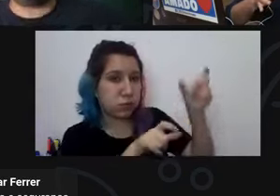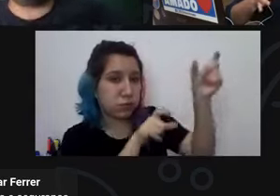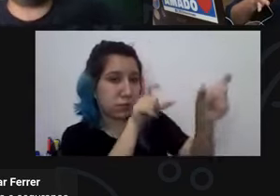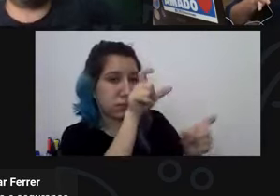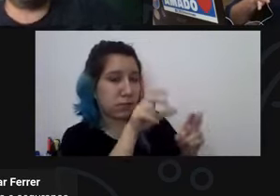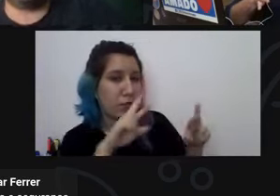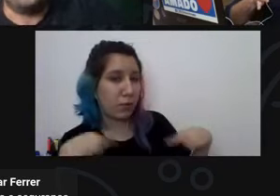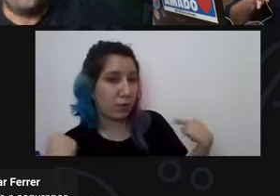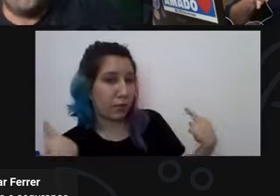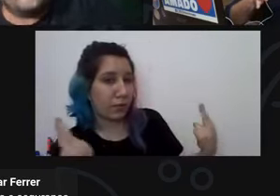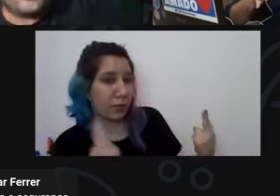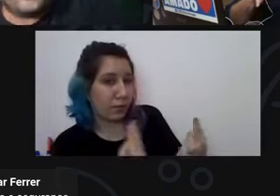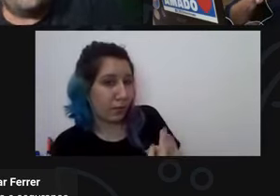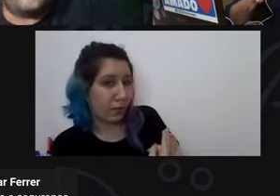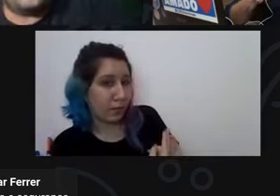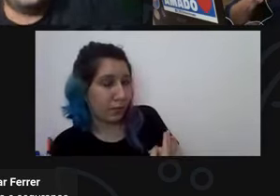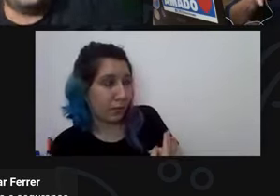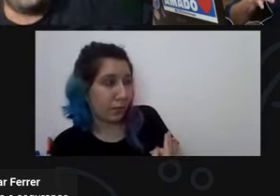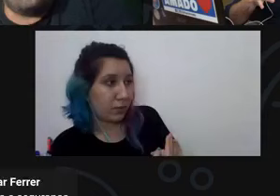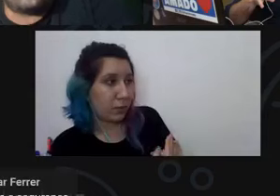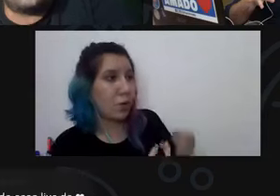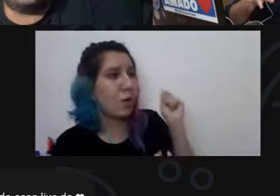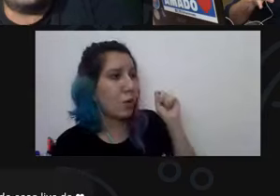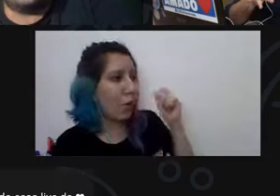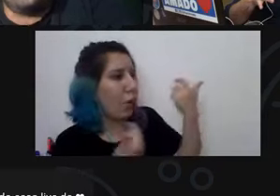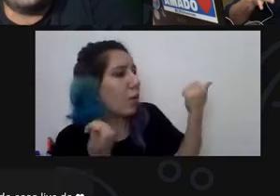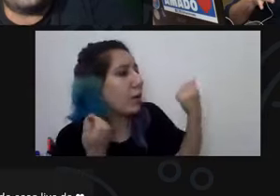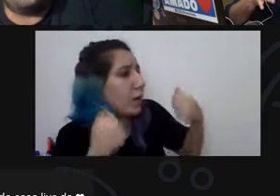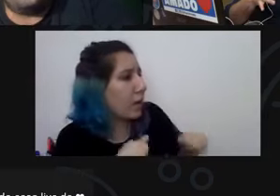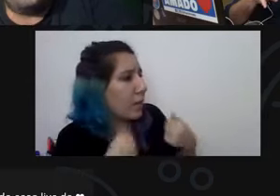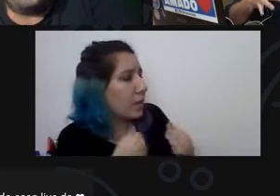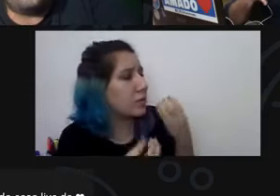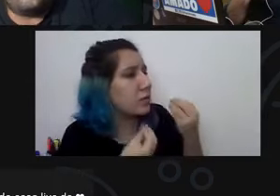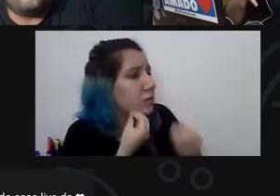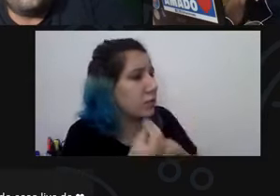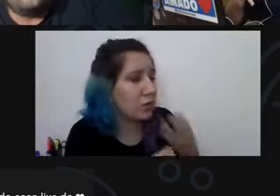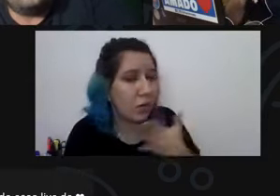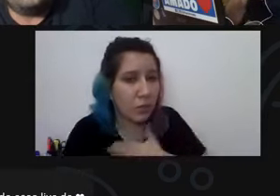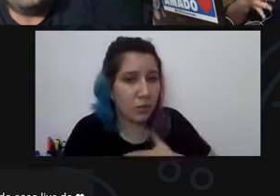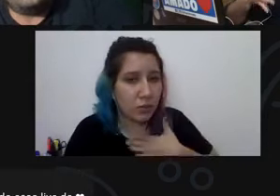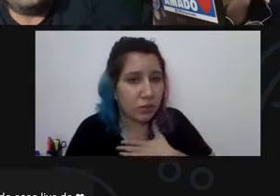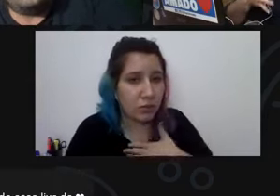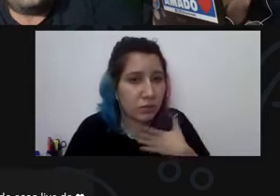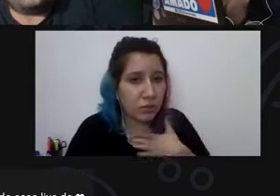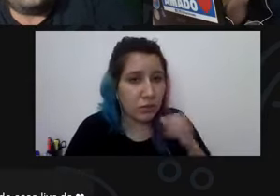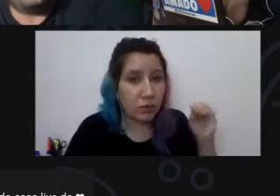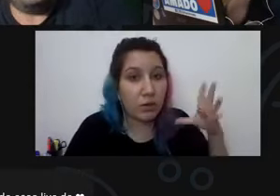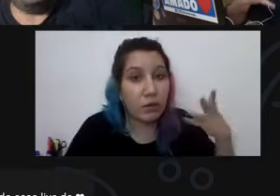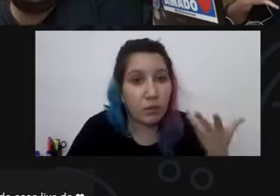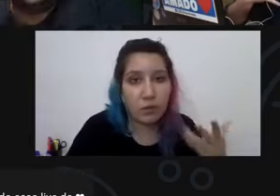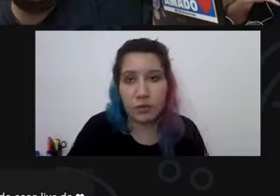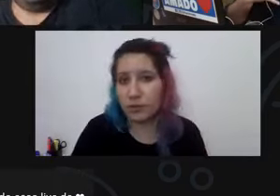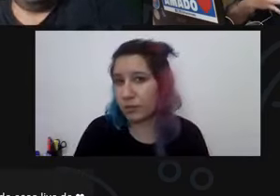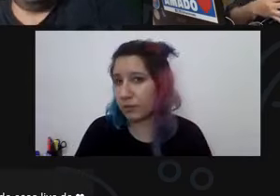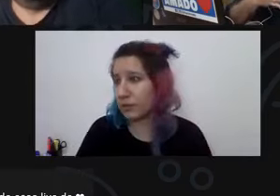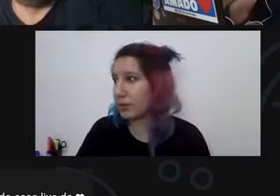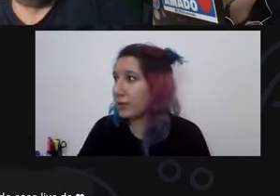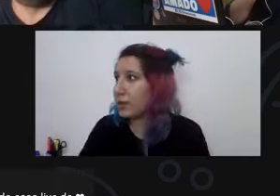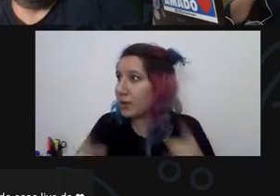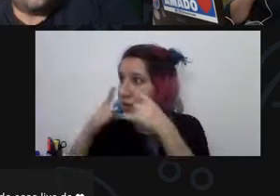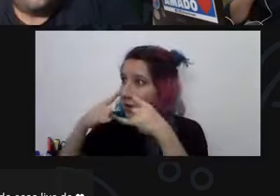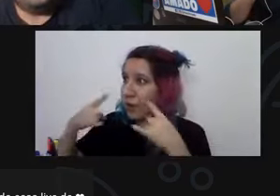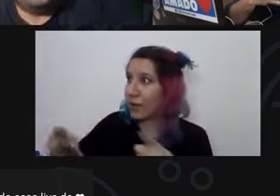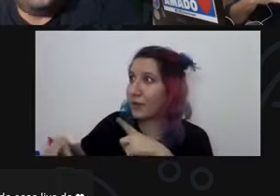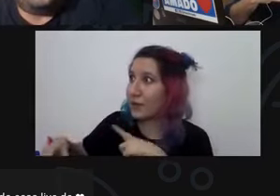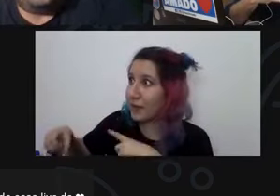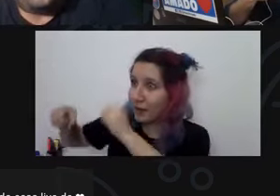reuniões com elas, procurando saber o que elas precisam e como que elas gostariam que fosse. Gente, São Vicente tem cachoeira. Vocês acabaram